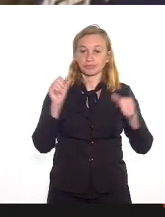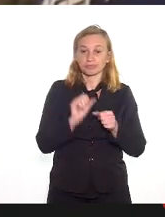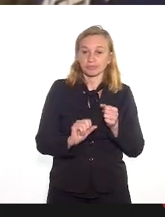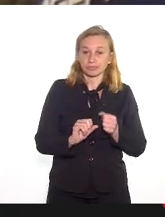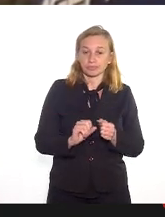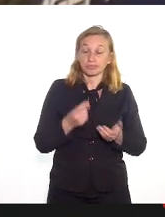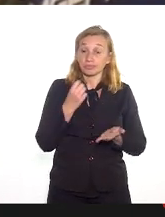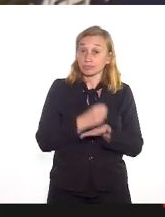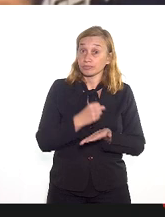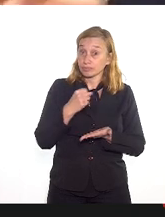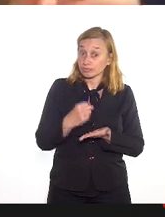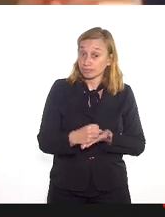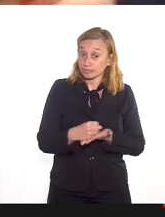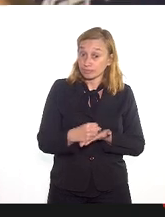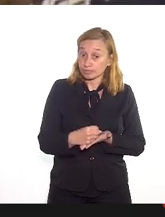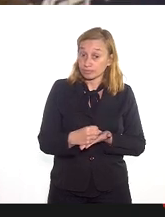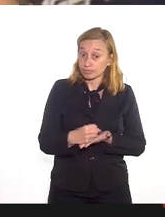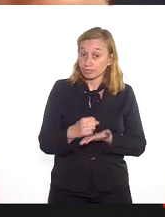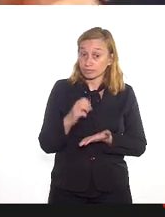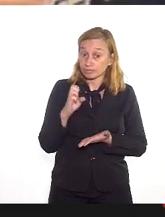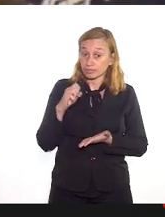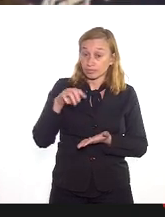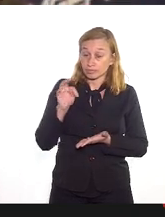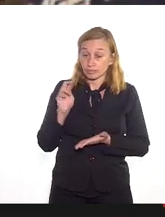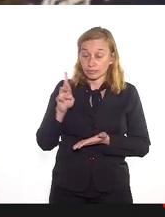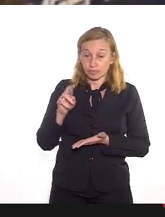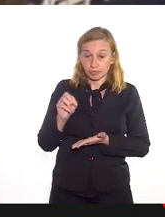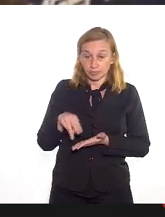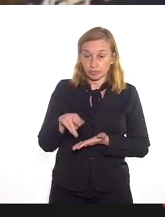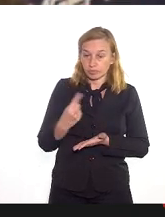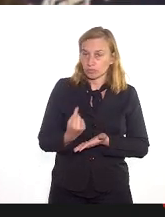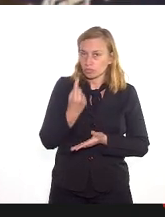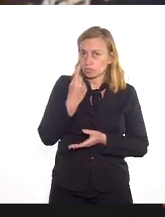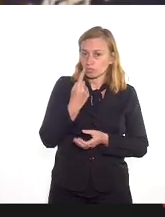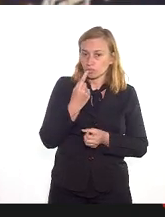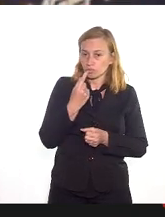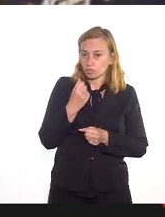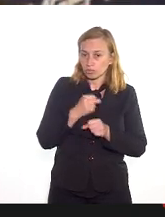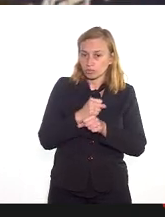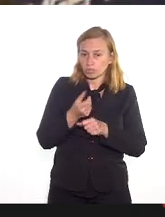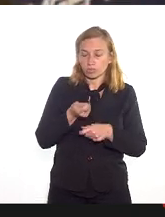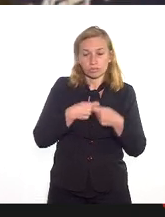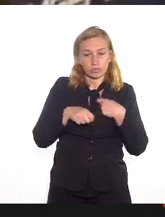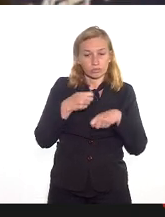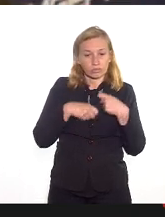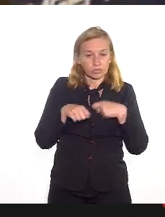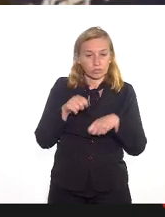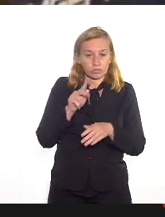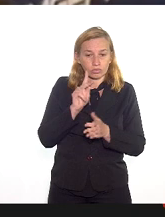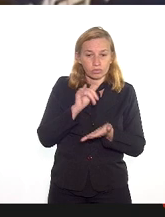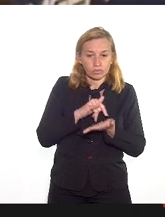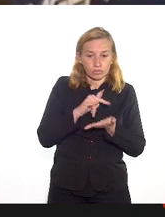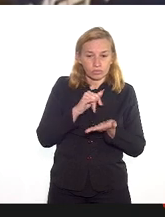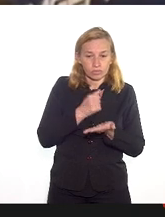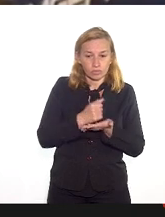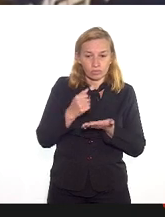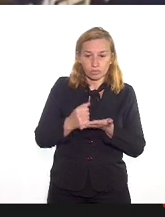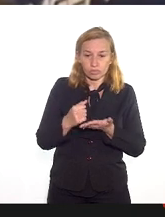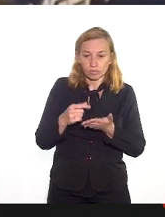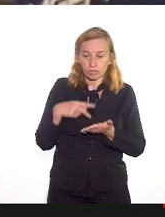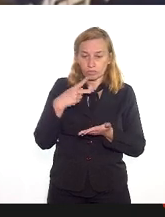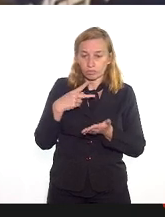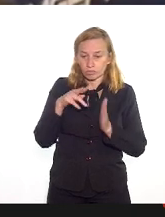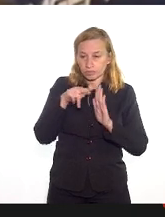no contrato. A EGPROM passou um ano negociando com o contrato e nós colocamos todas as condições